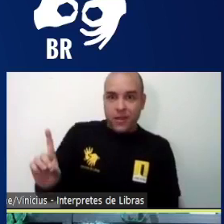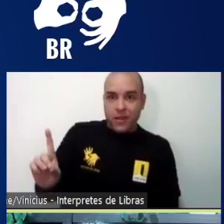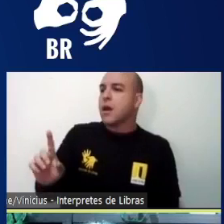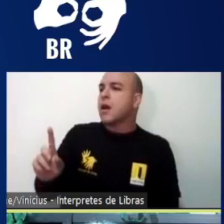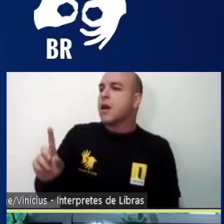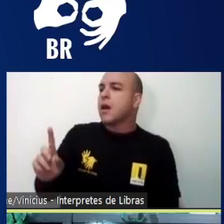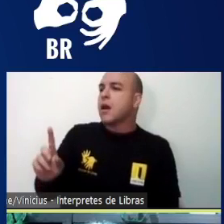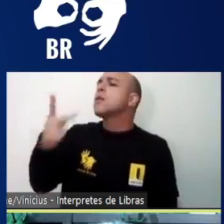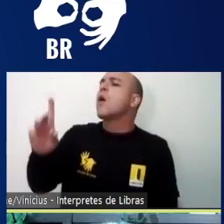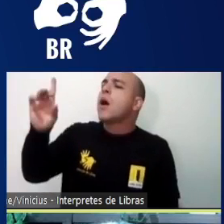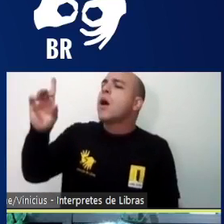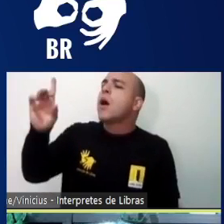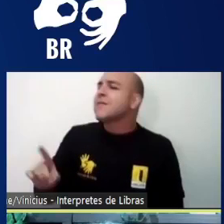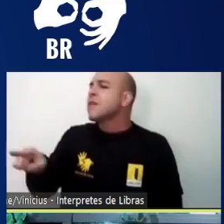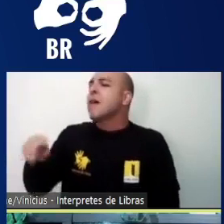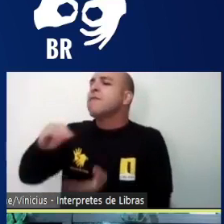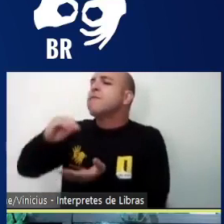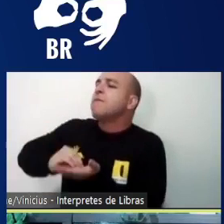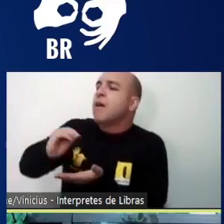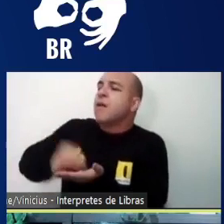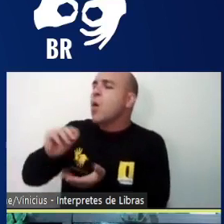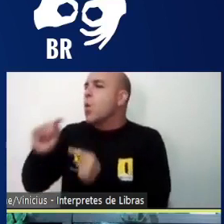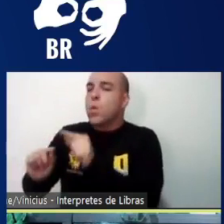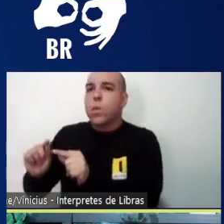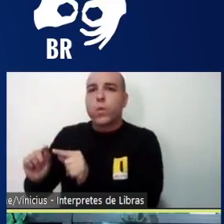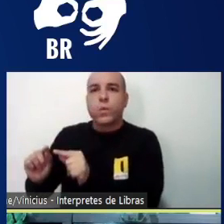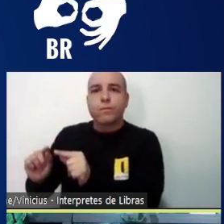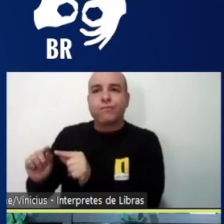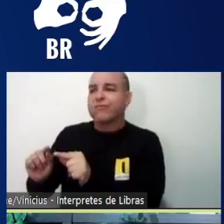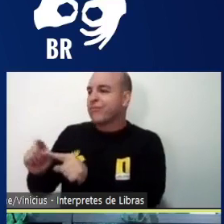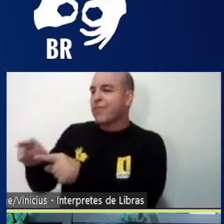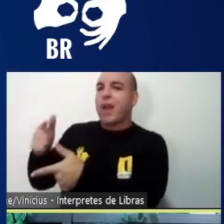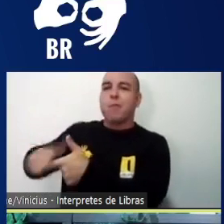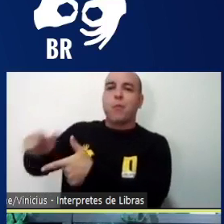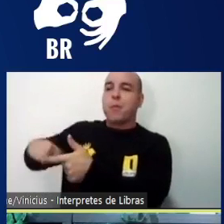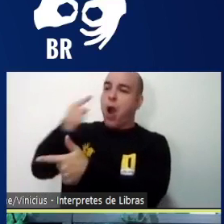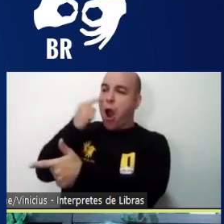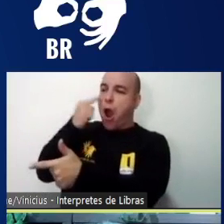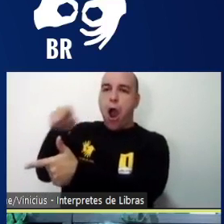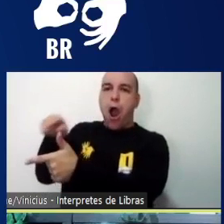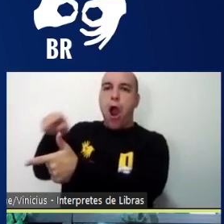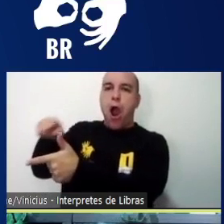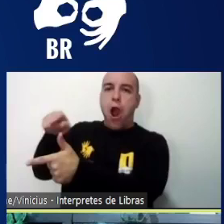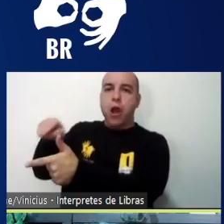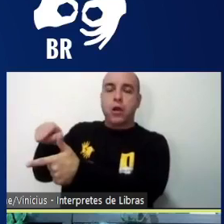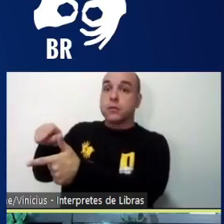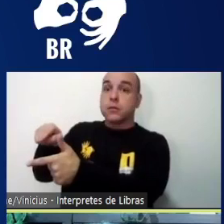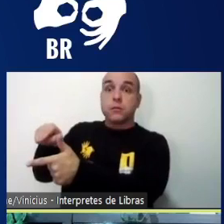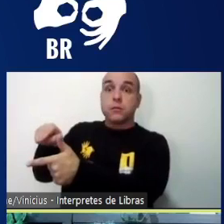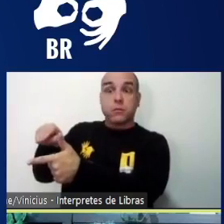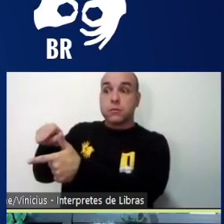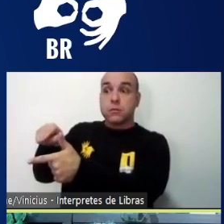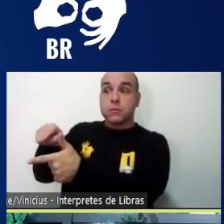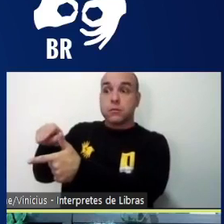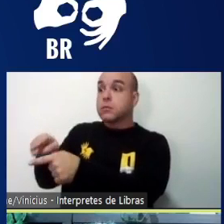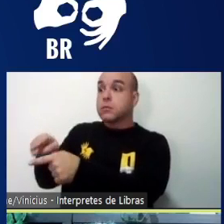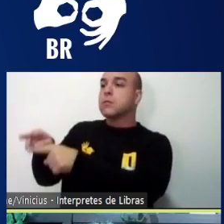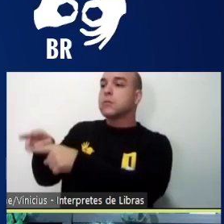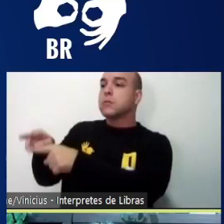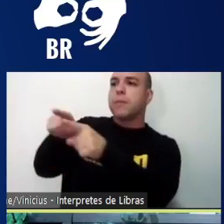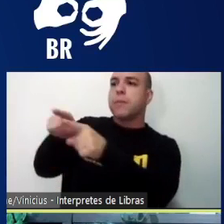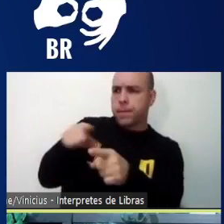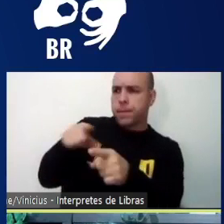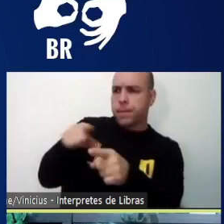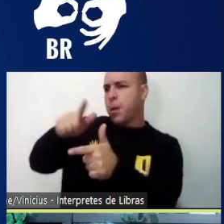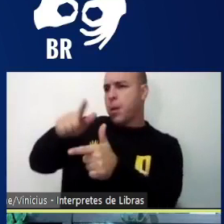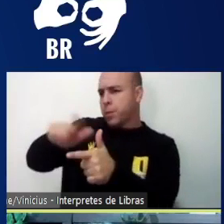Olhar, sim, para as potencialidades. E não só porque é uma pessoa com deficiência, porque eu também tenho as minhas